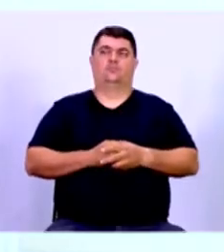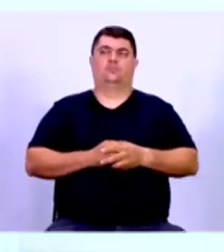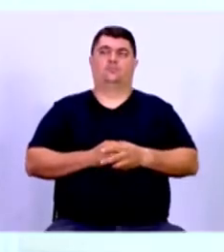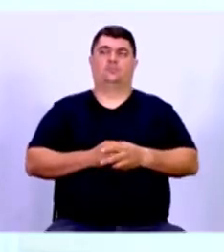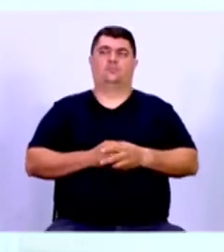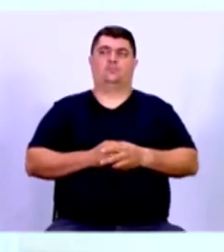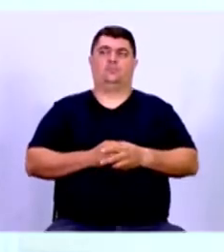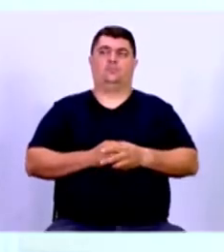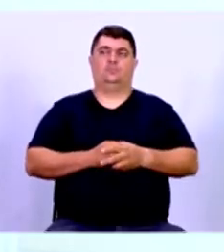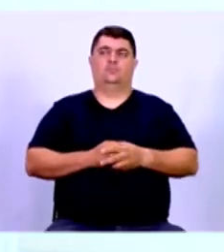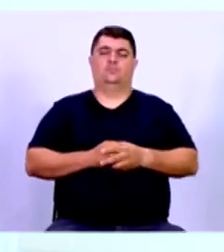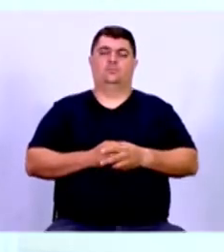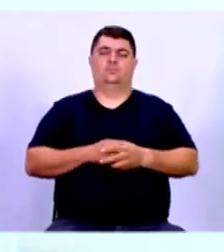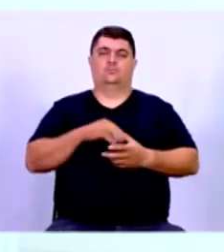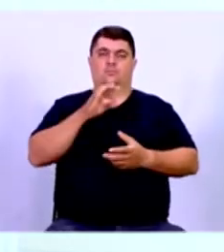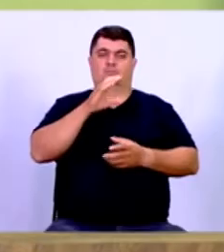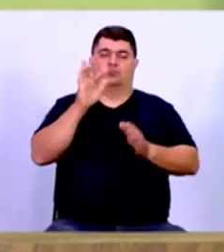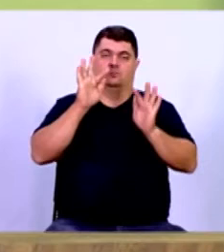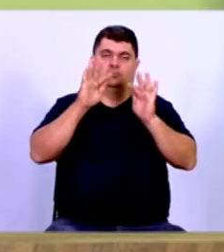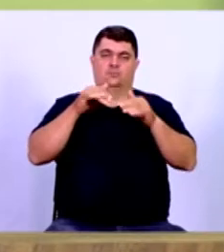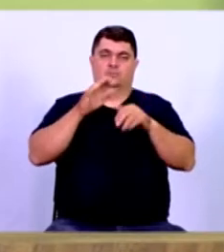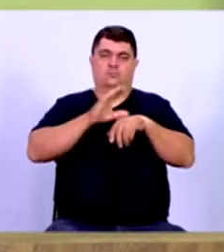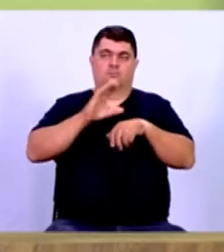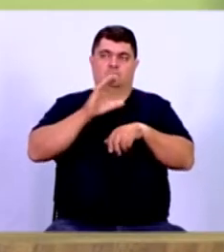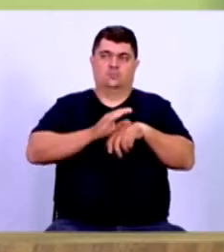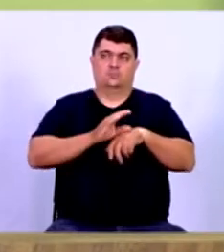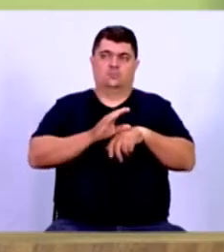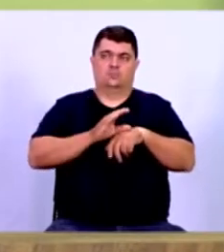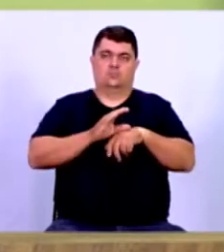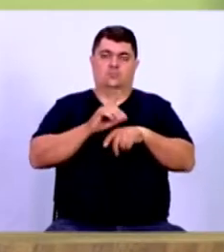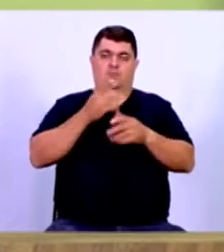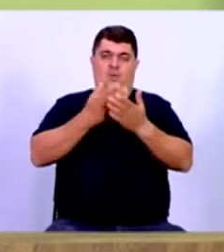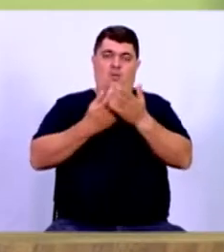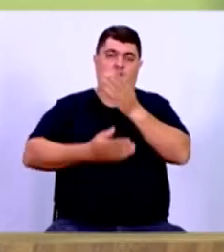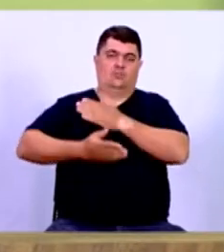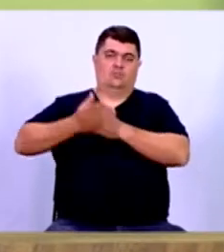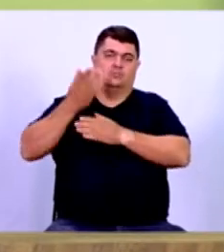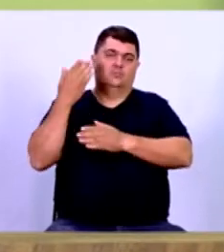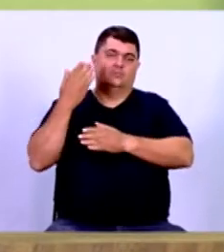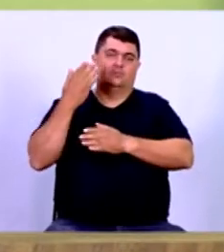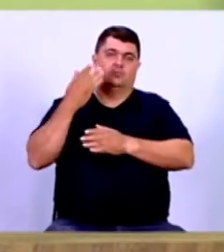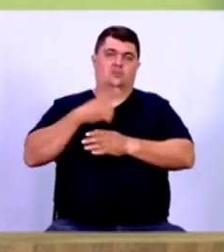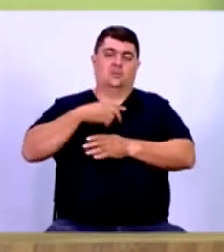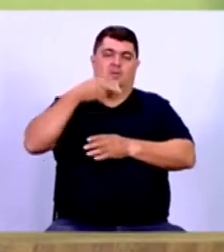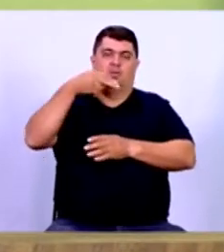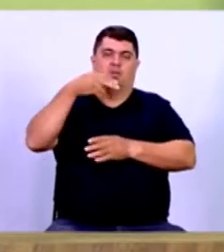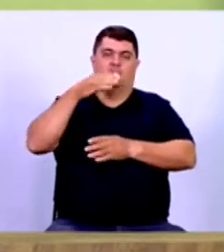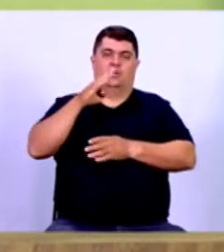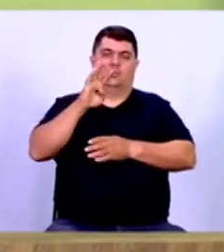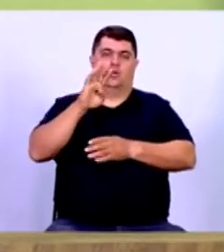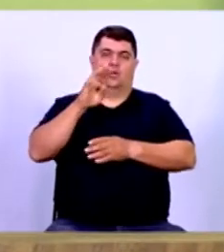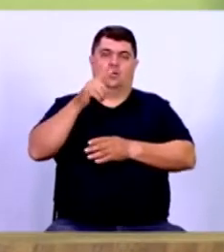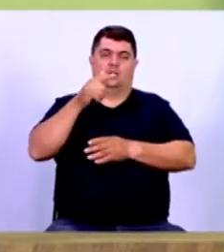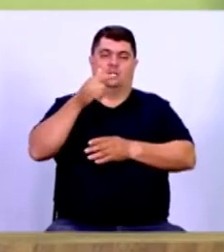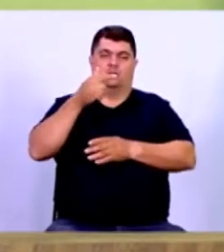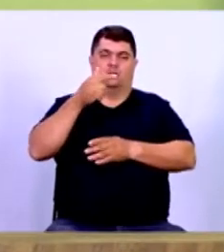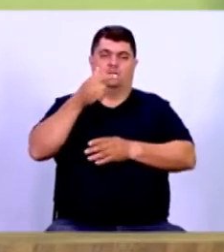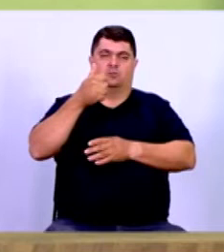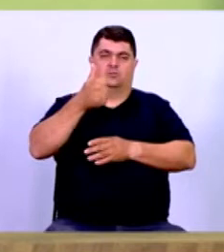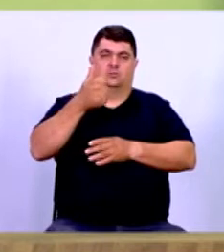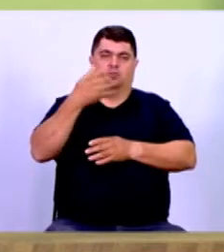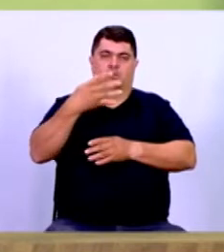curso. Trabalho de conclusão de curso esse, gente, que a gente falou nas aulas passadas, que foi aquela NBR 14724,